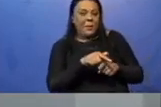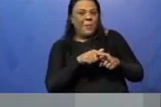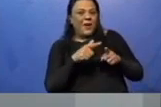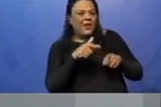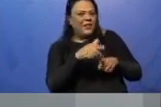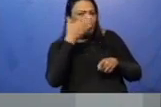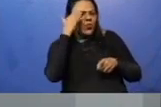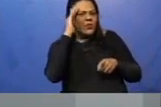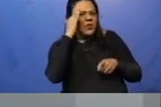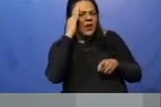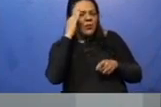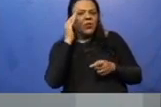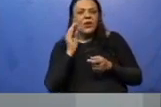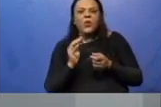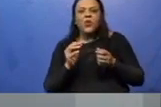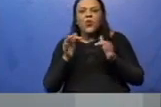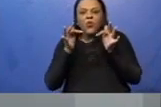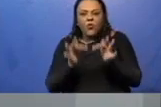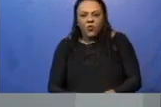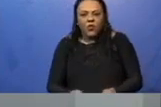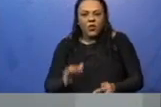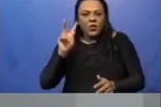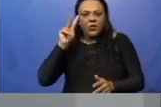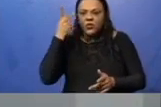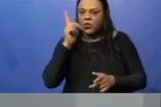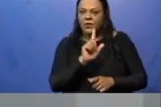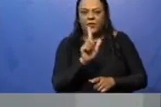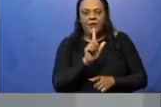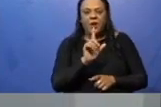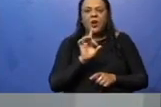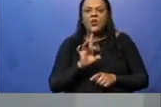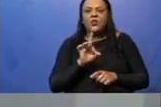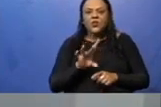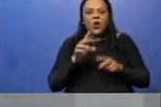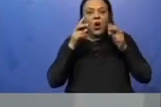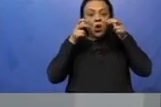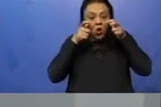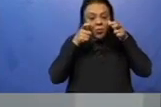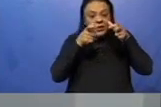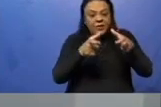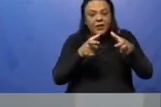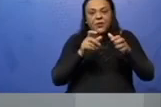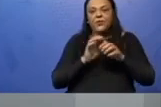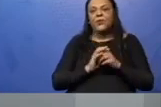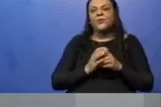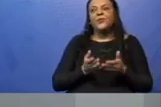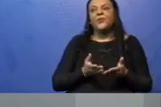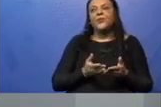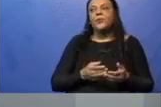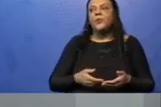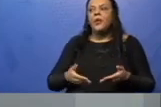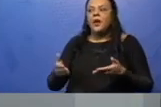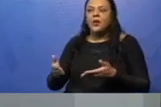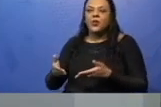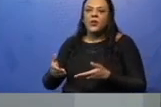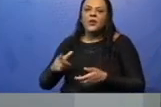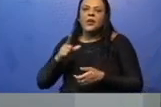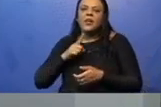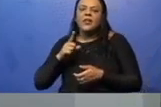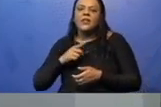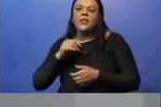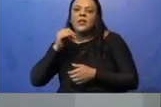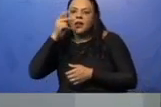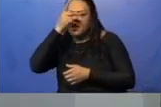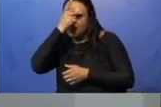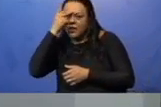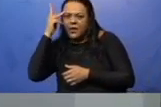personagem está pensando. Ele só conta o que ele vê, tá? Já o narrador onisciente, olha essa